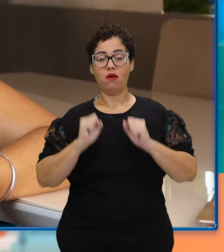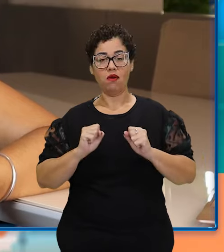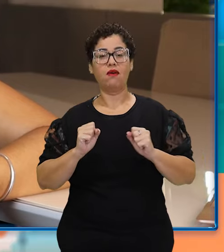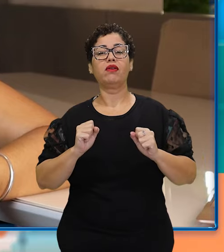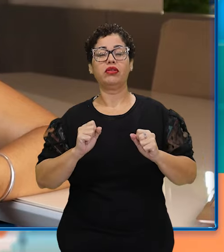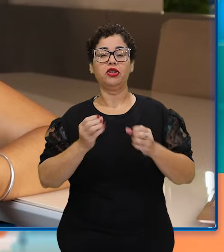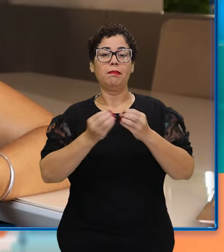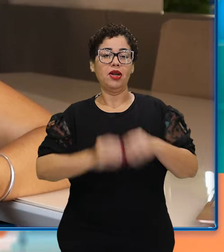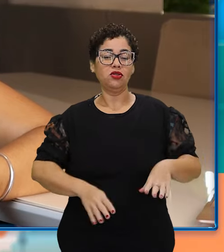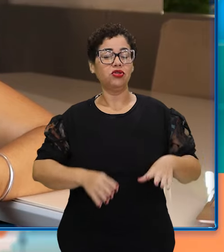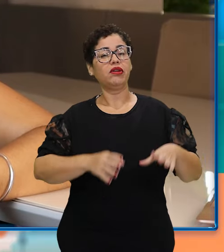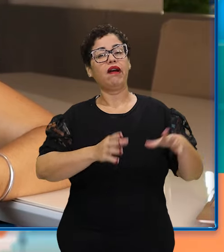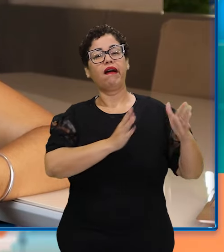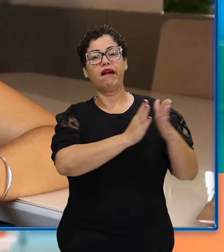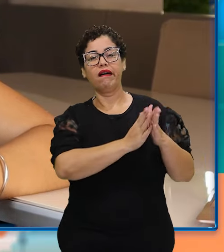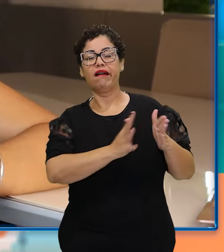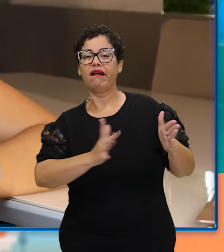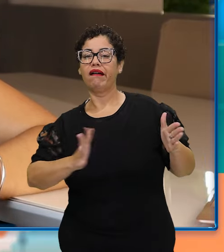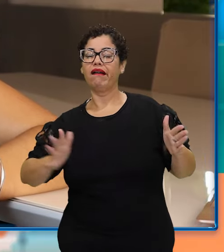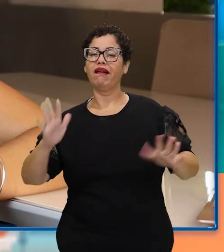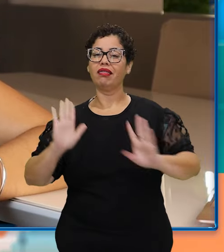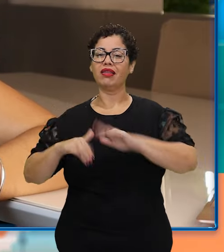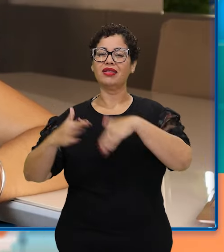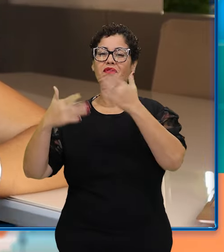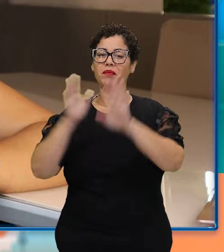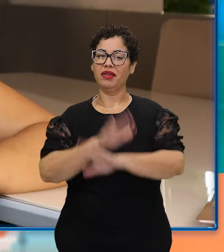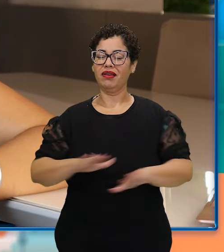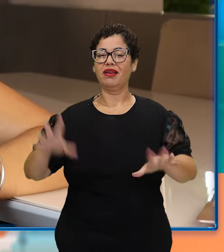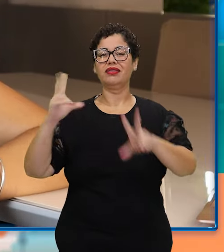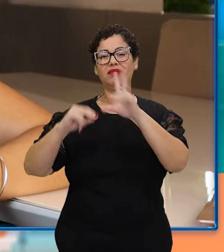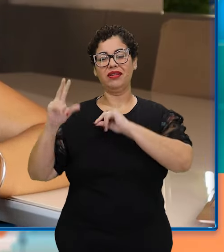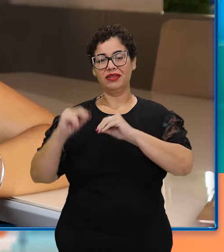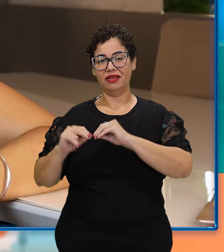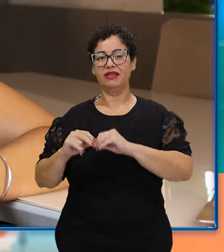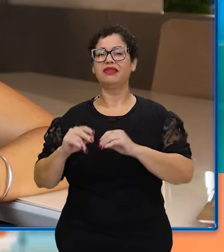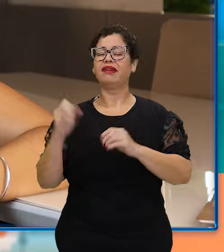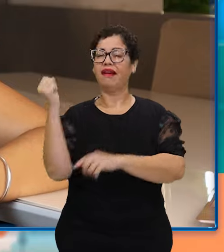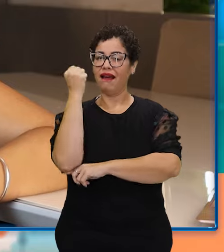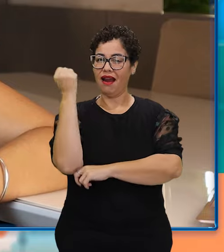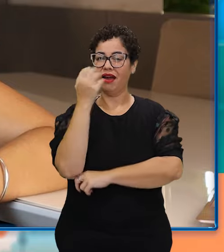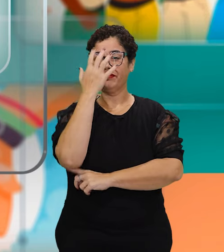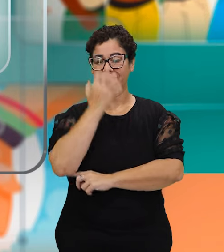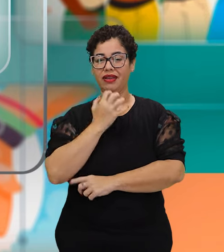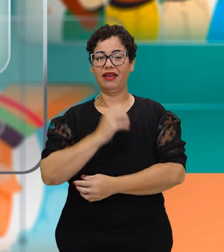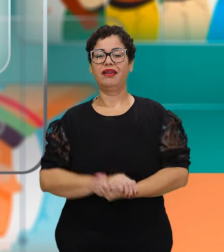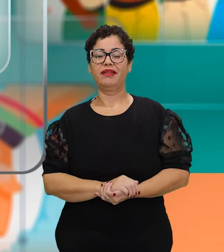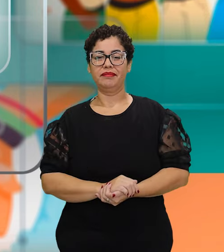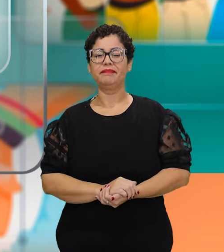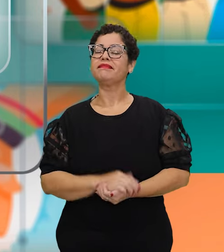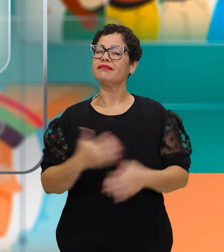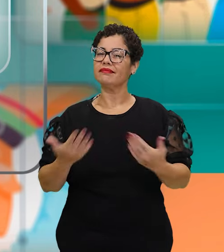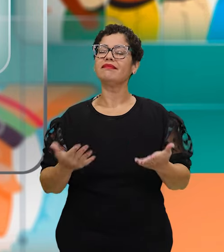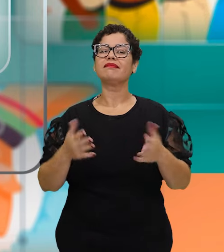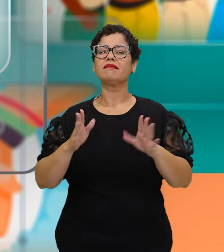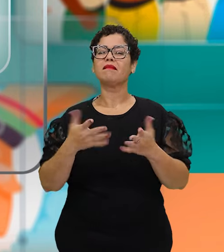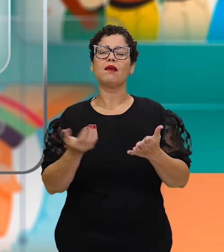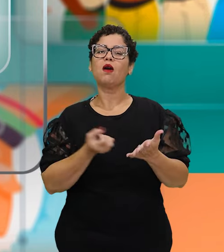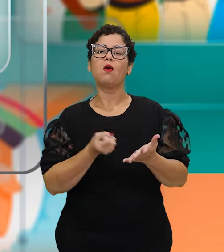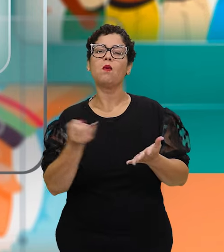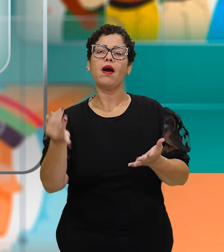as fases do desenvolvimento infantil e as suas repercussões são sérias e graves. Maria Eduarda,